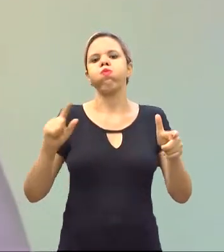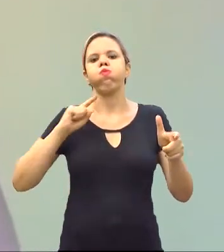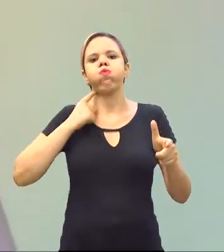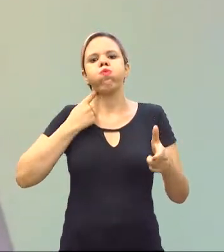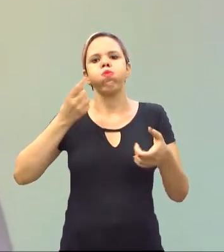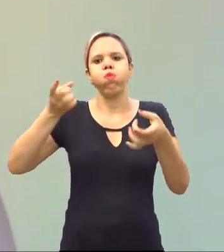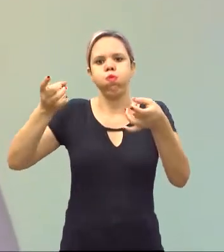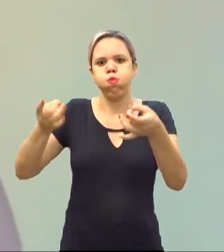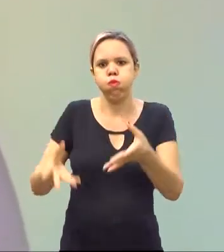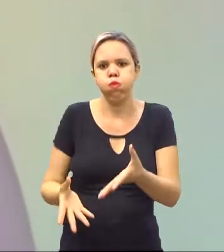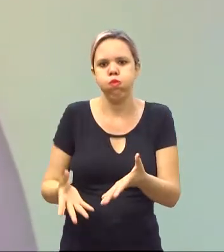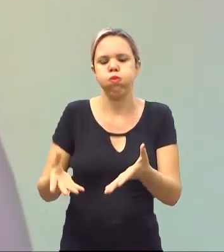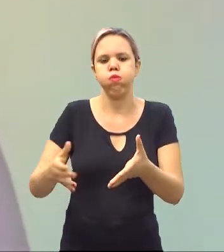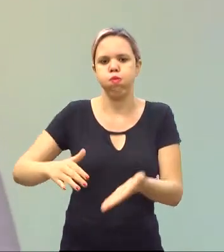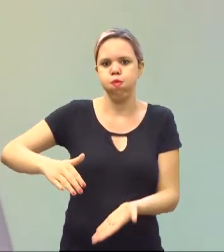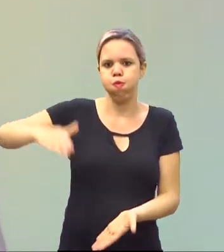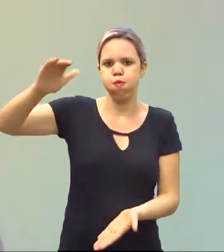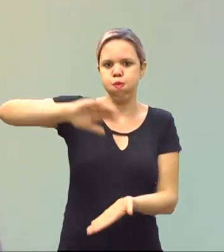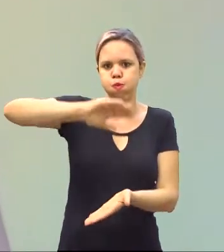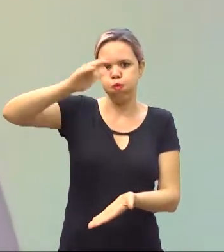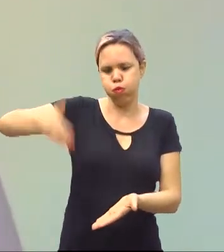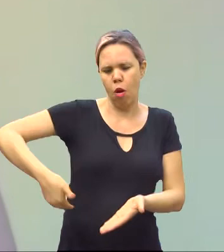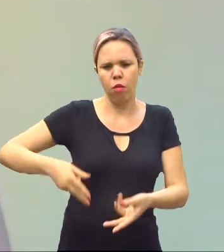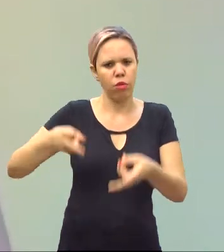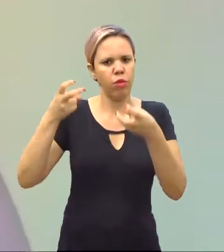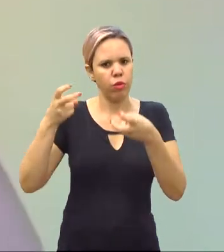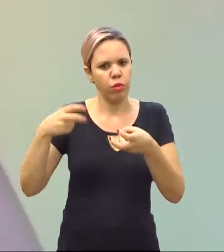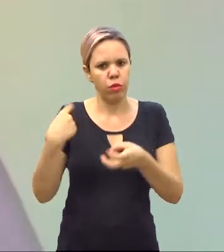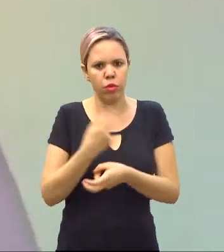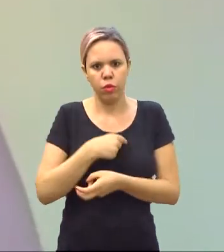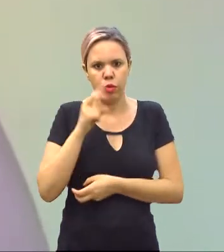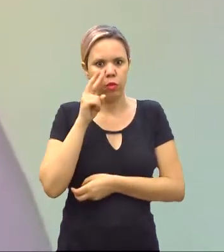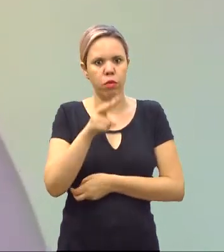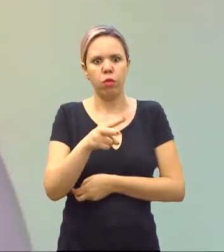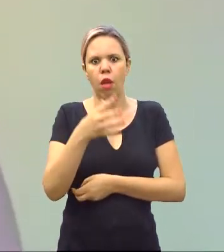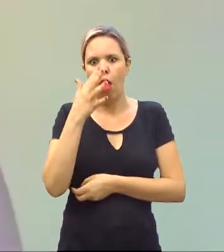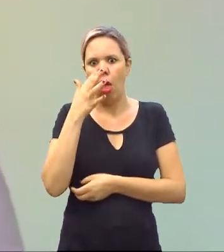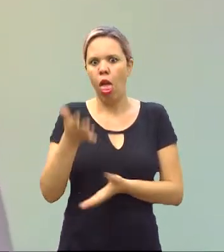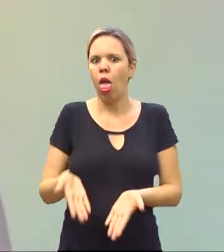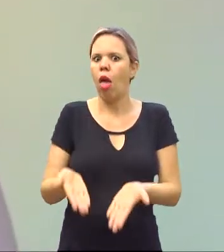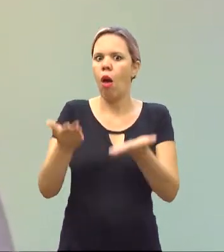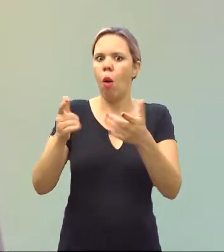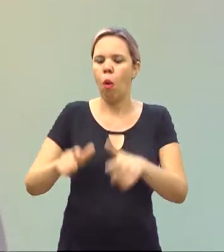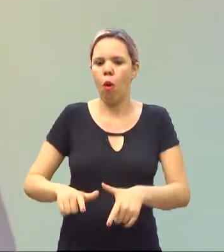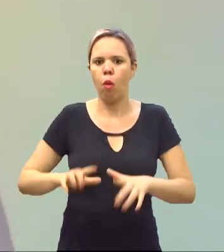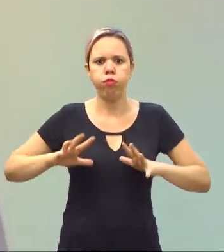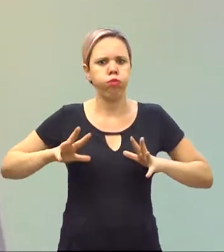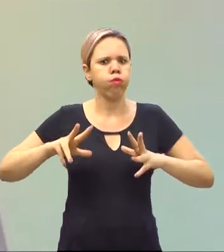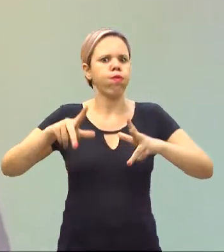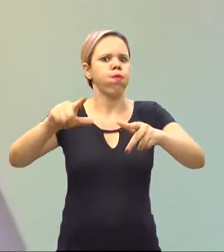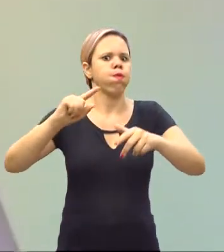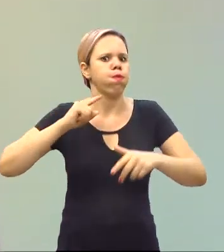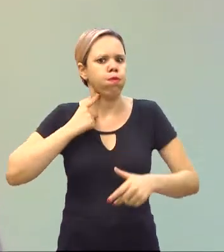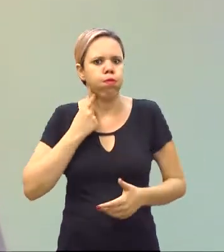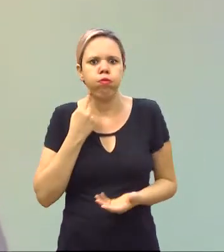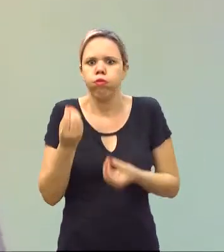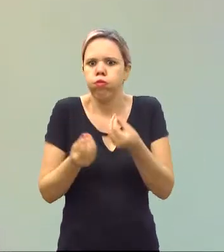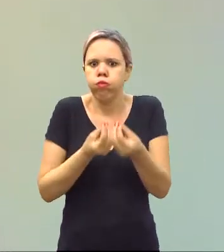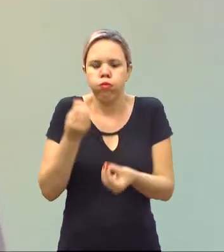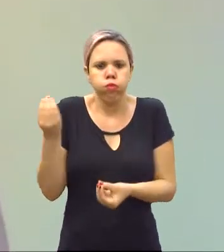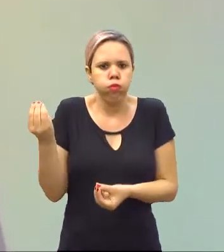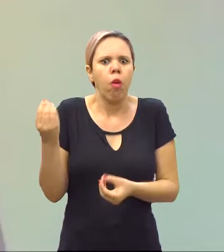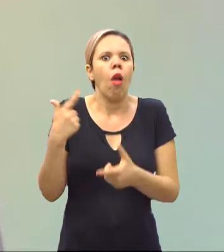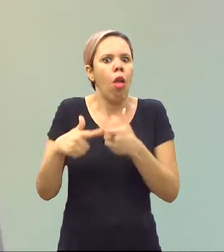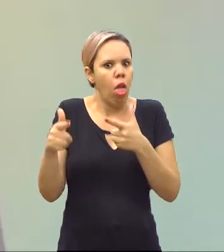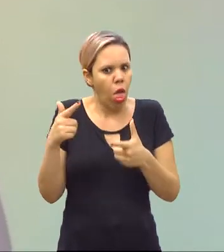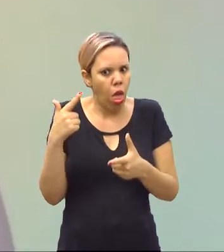resíduo que é gerado. O fato da gente não enxergar com os nossos olhos para onde está indo todo esse volume não significa que isso não seja